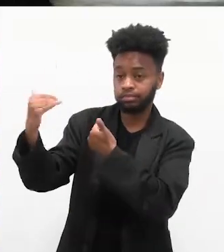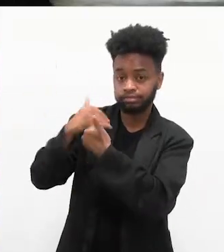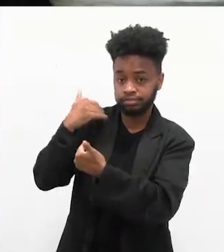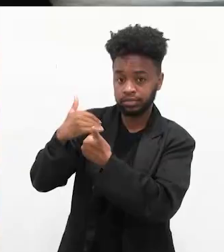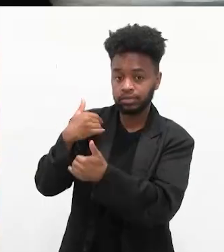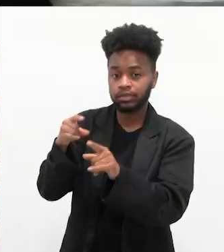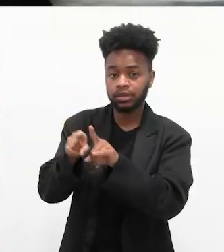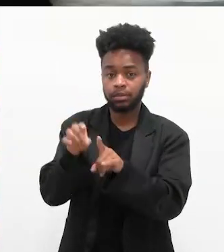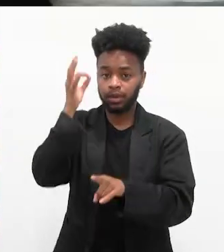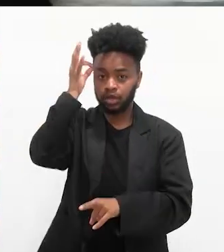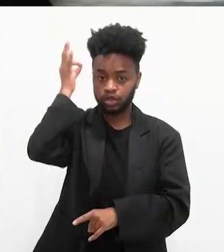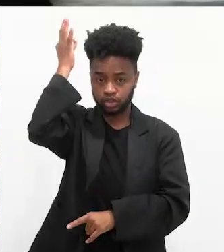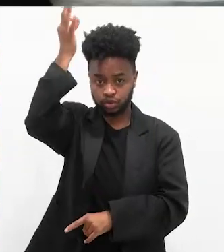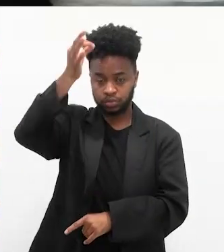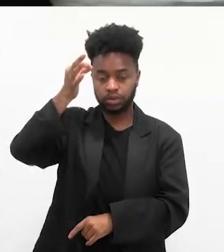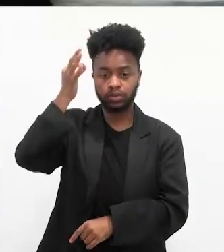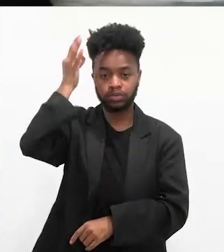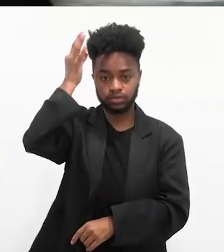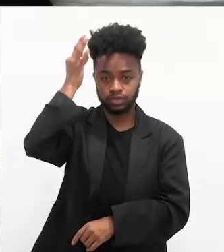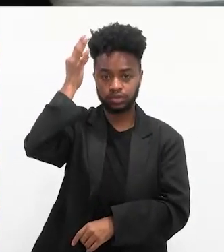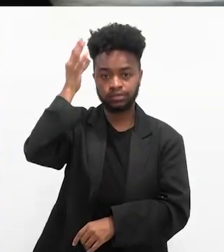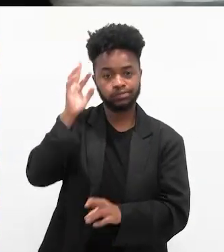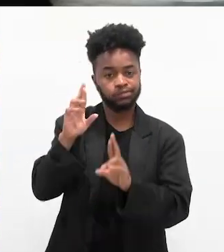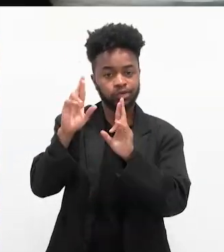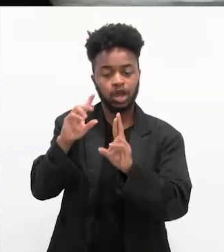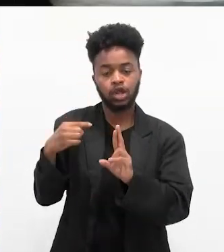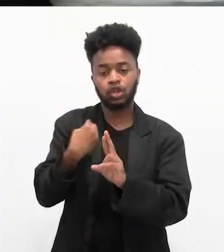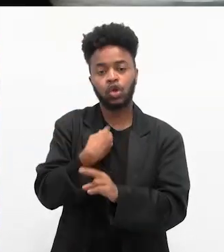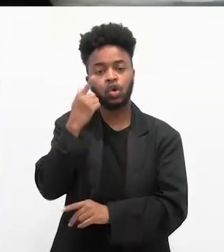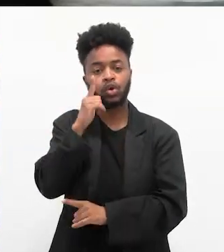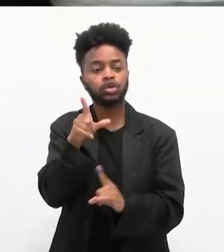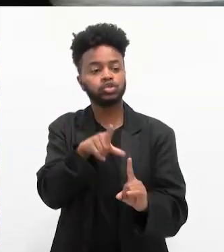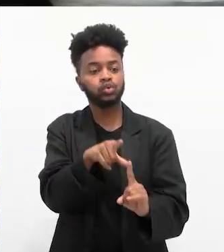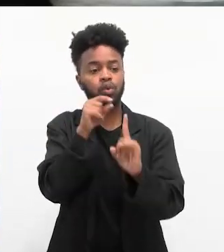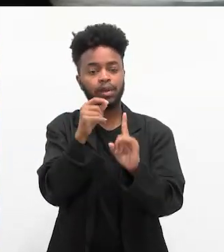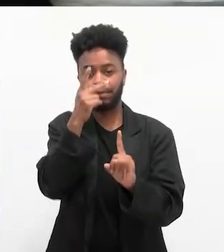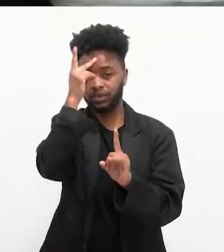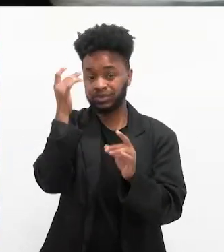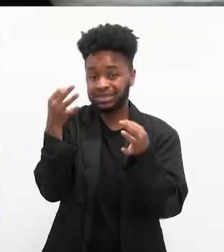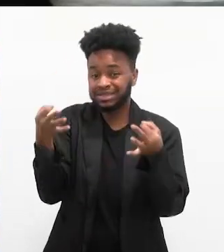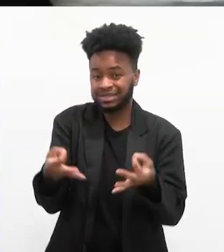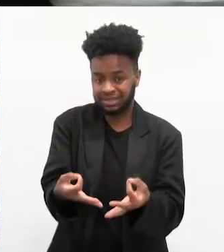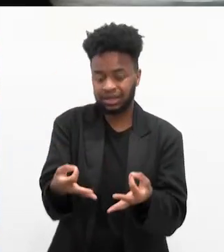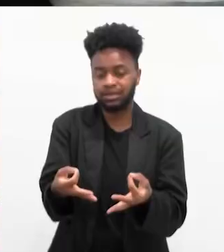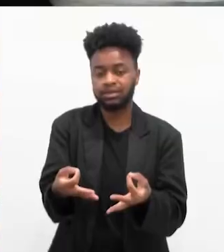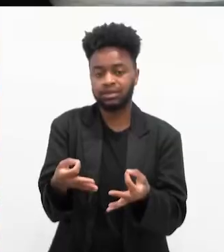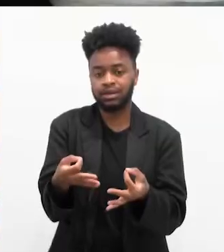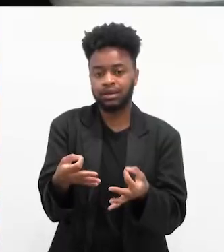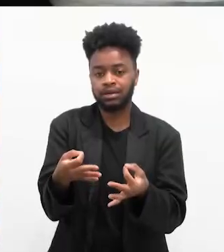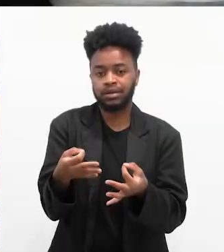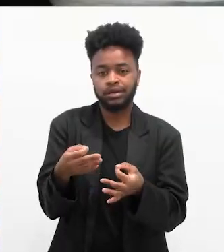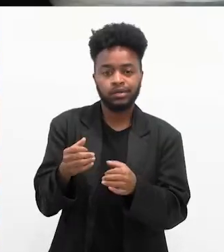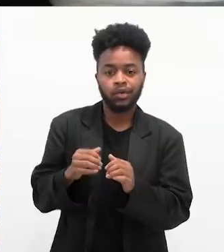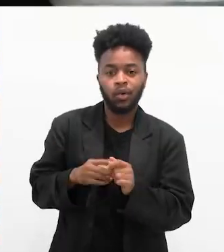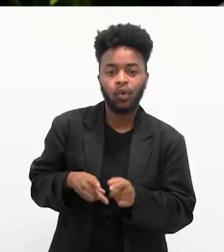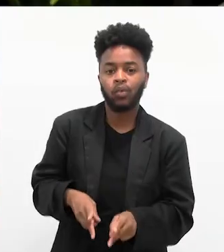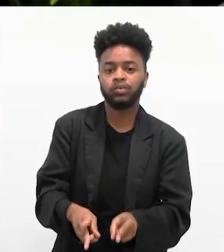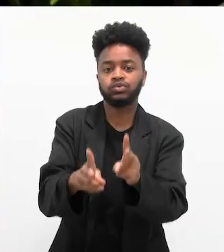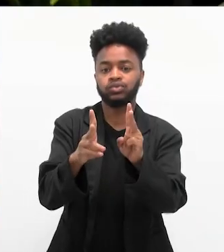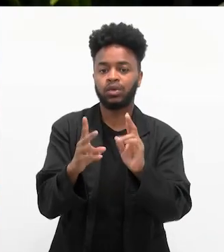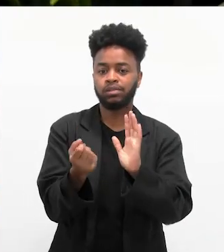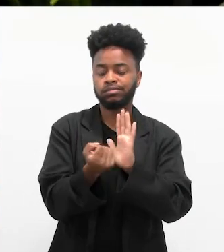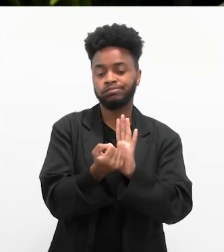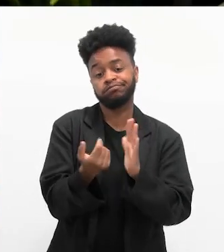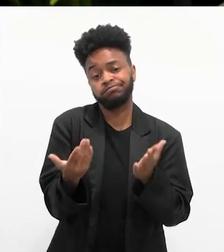Deus que nos oriente e o Espírito Santo que possamos escolher a pessoa correta para levar